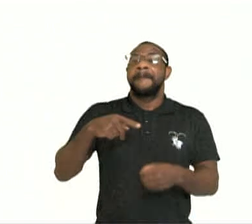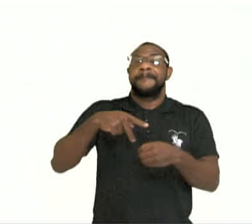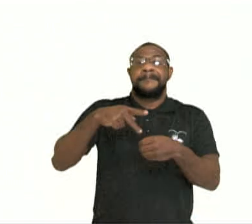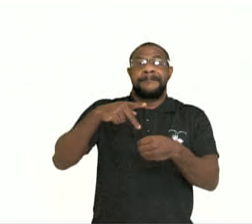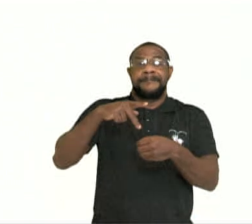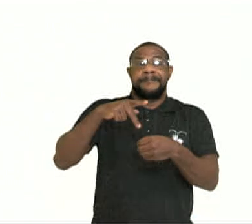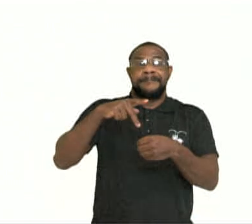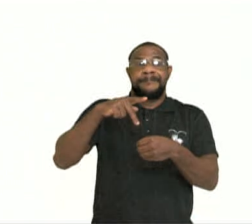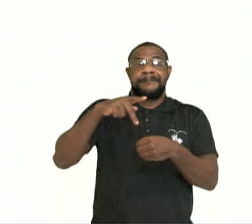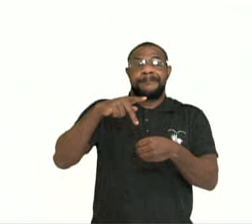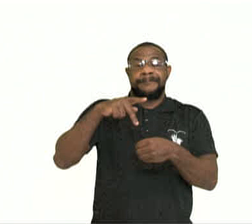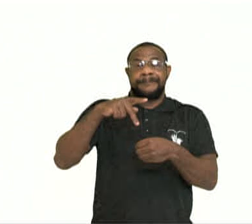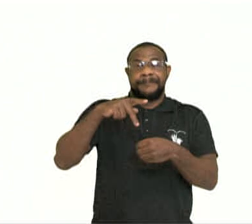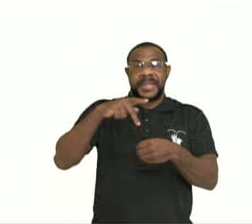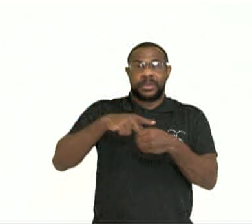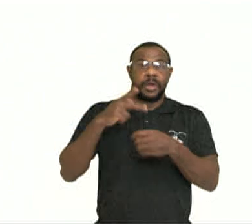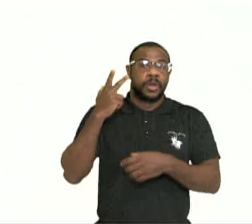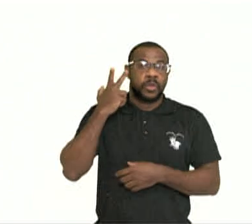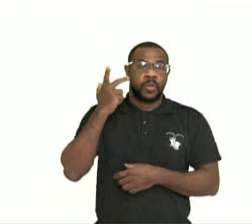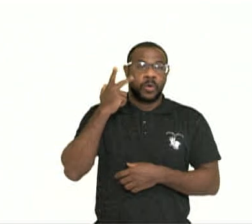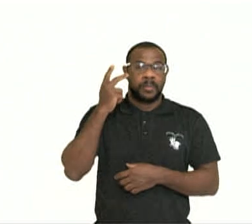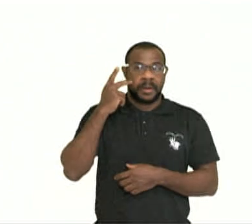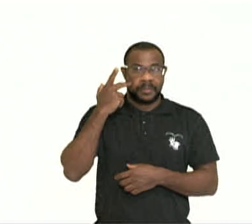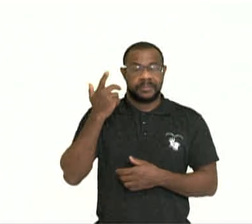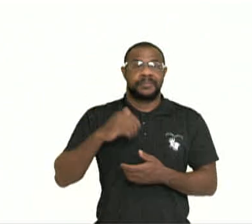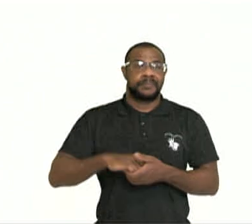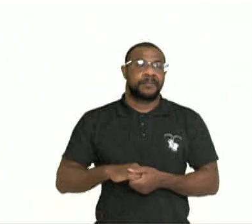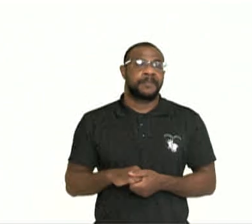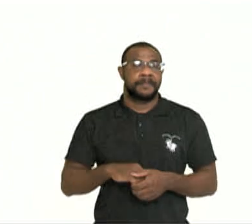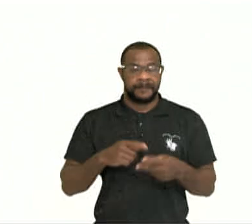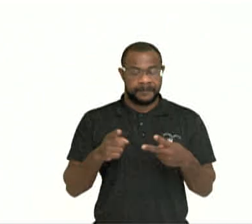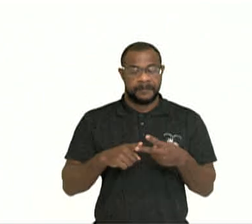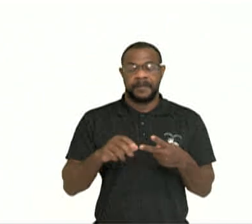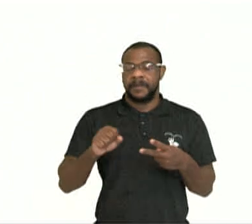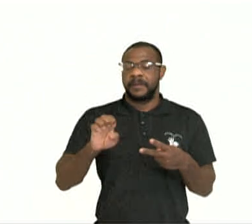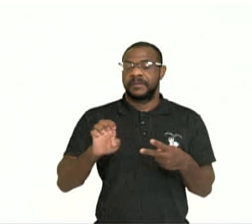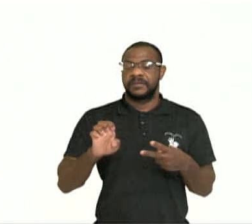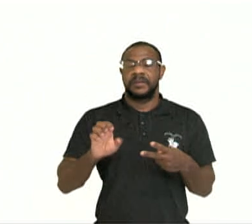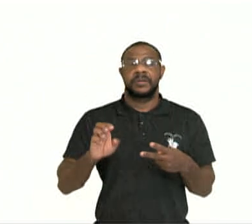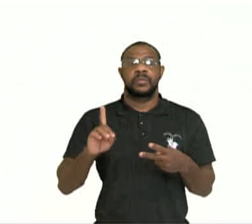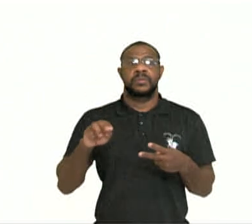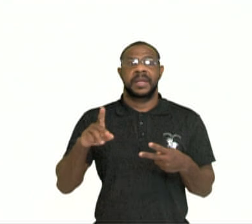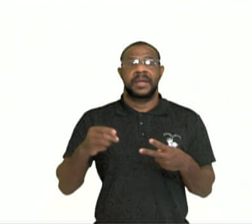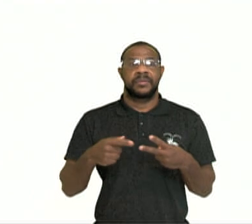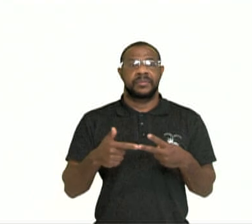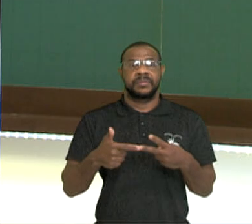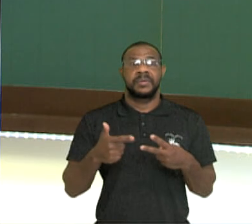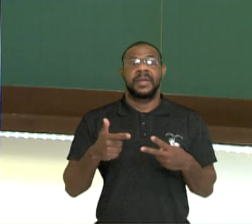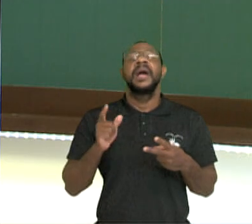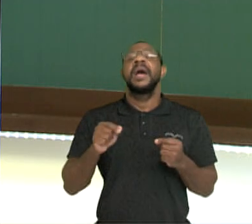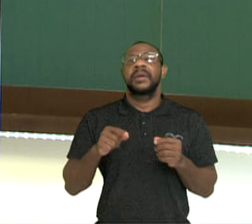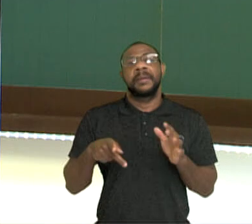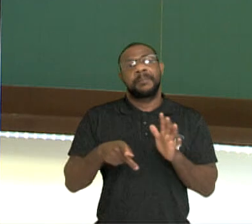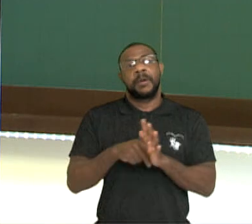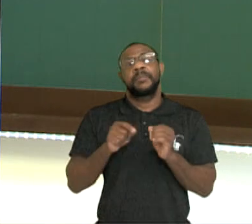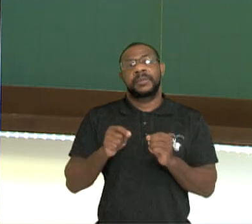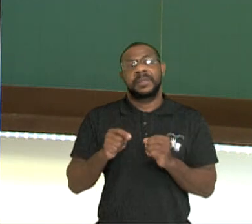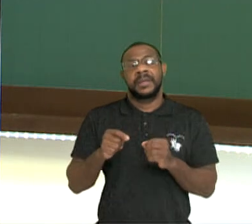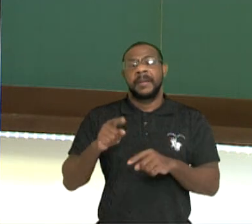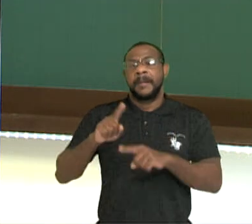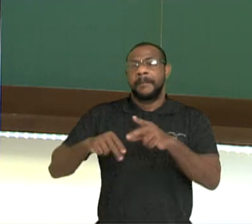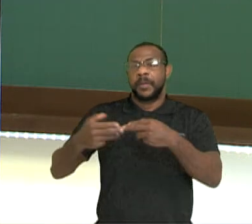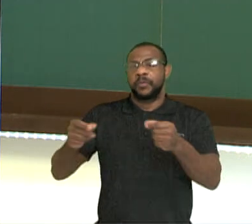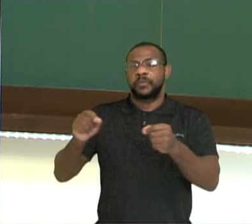gasolina, óleo diesel, querosene, são secundários. Por quê? Estão derivados do petróleo. Então é importante ter